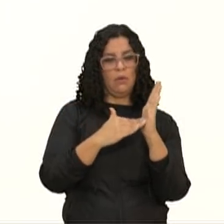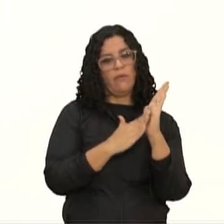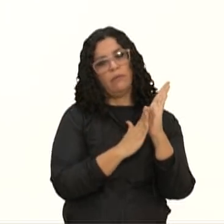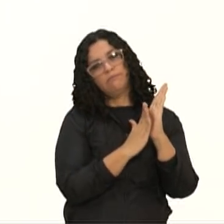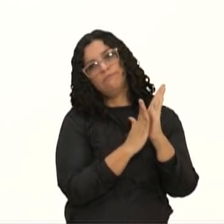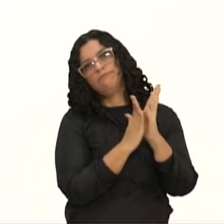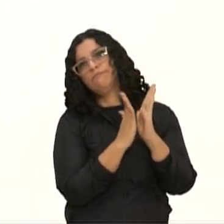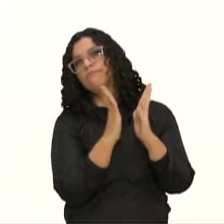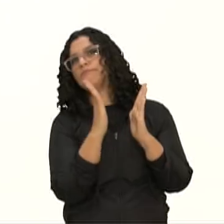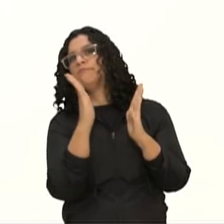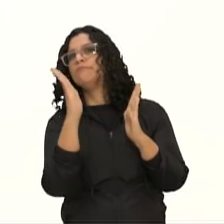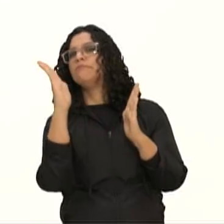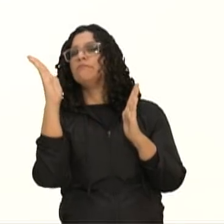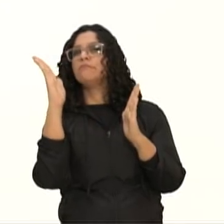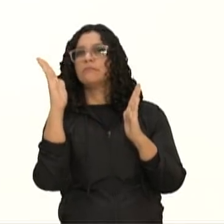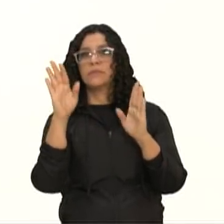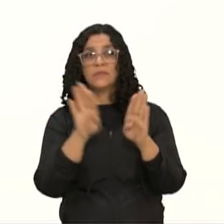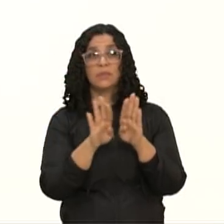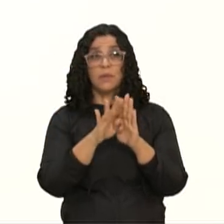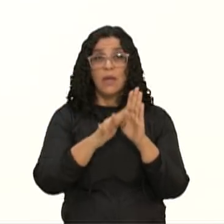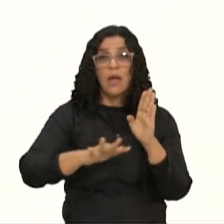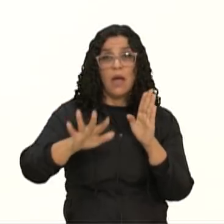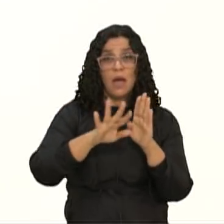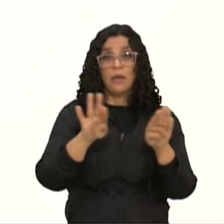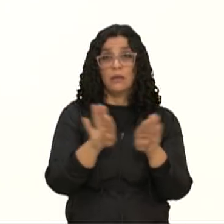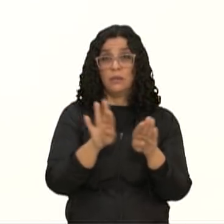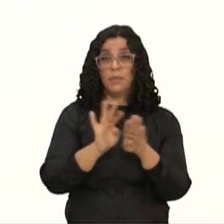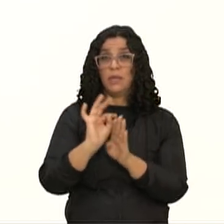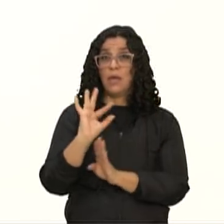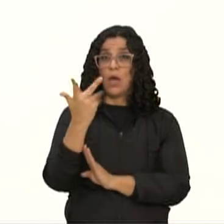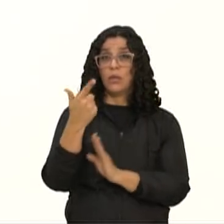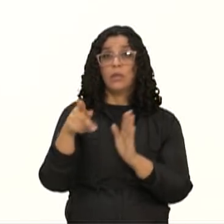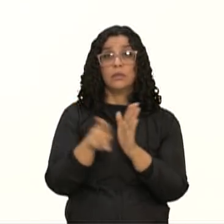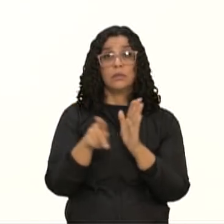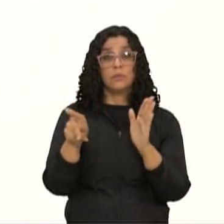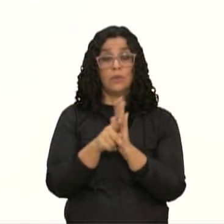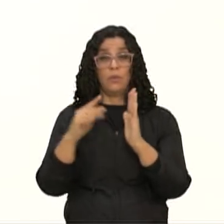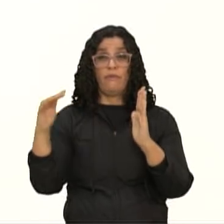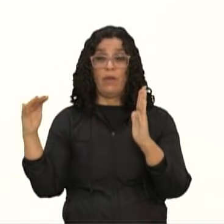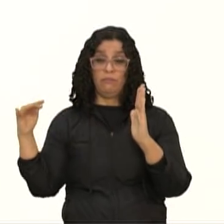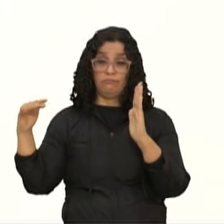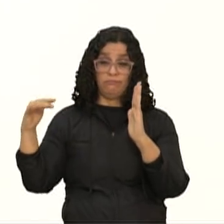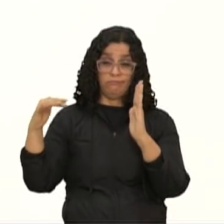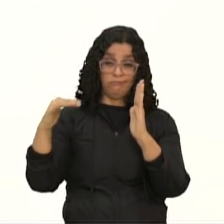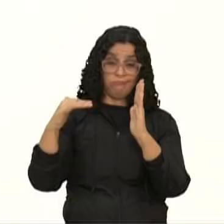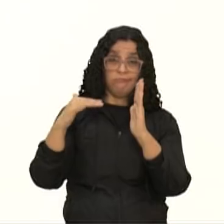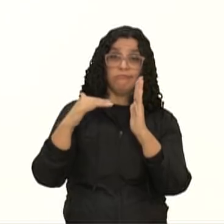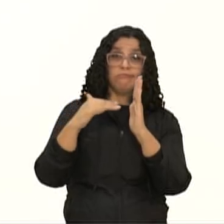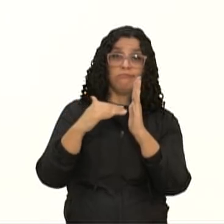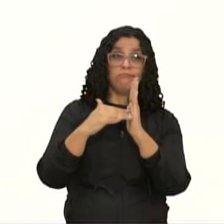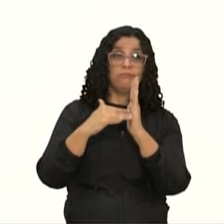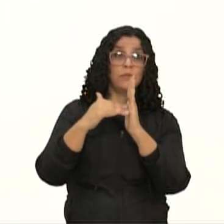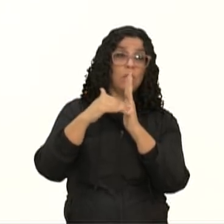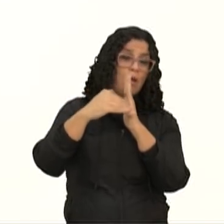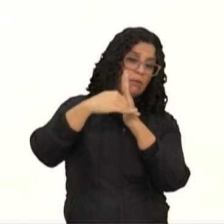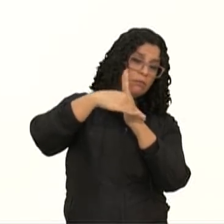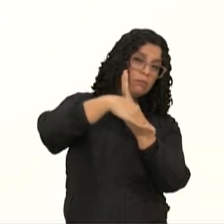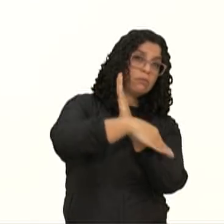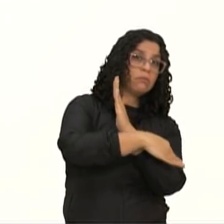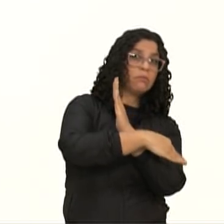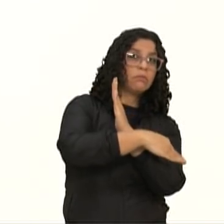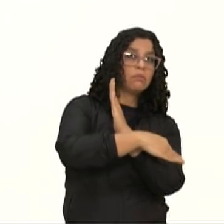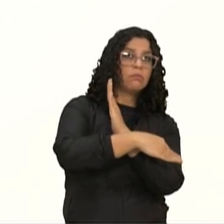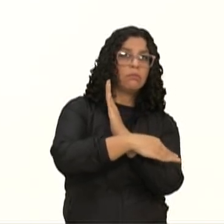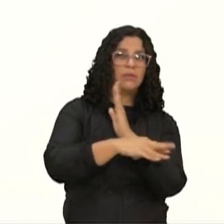volta dentro ainda do mesmo meio. Quando acontece dele estar avançando para um outro meio, então perceba o que está ocorrendo